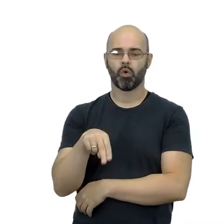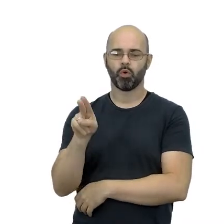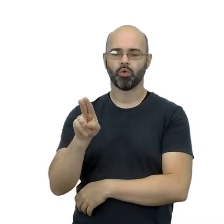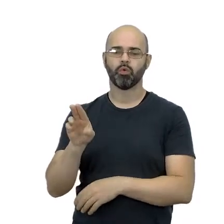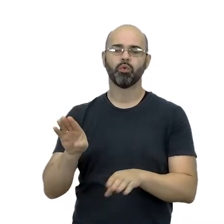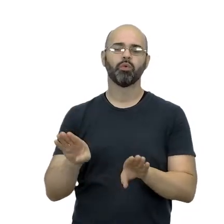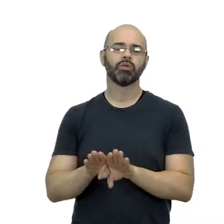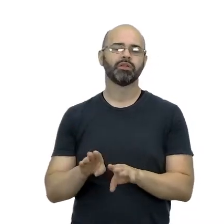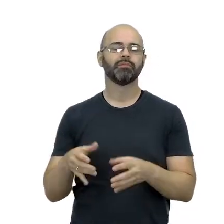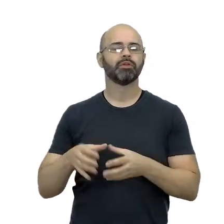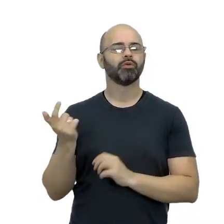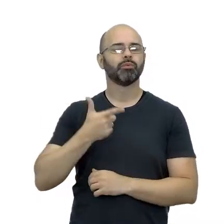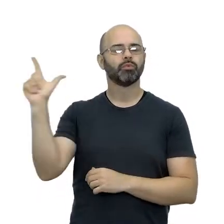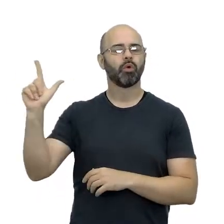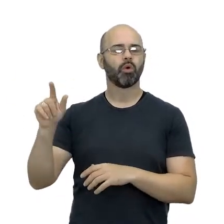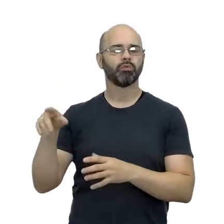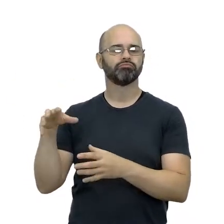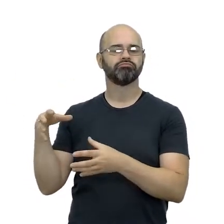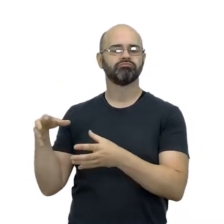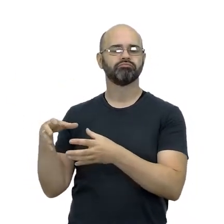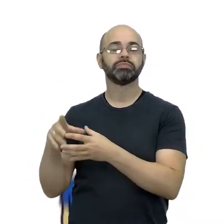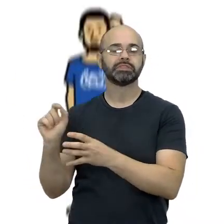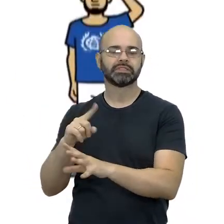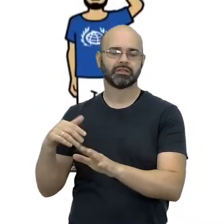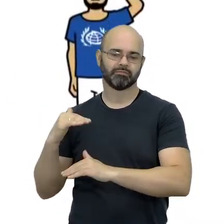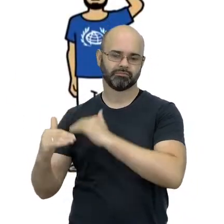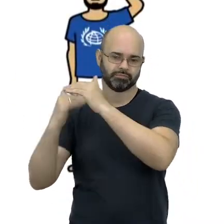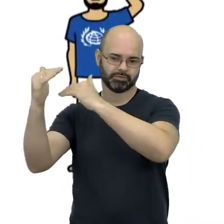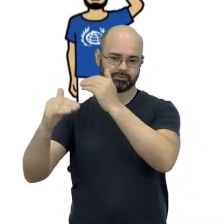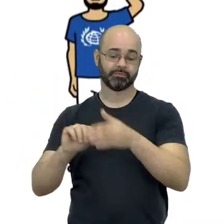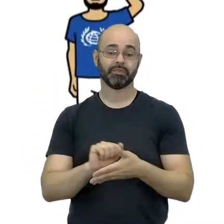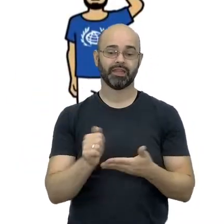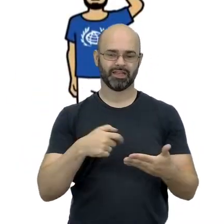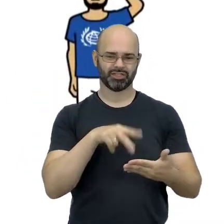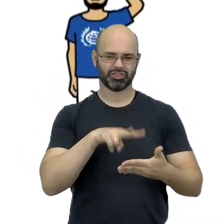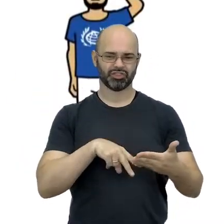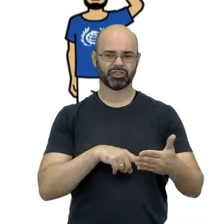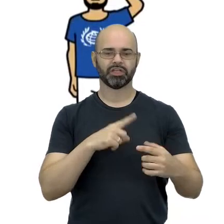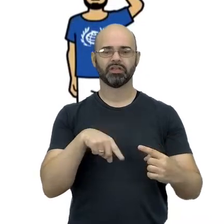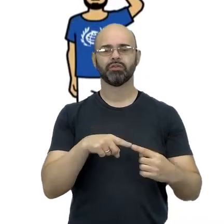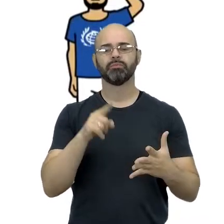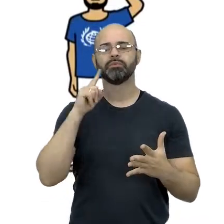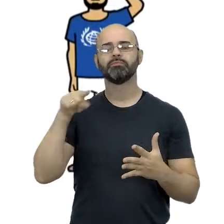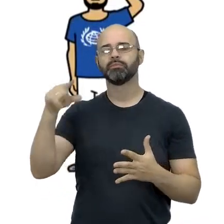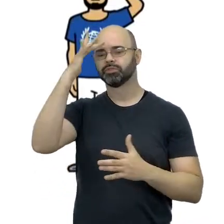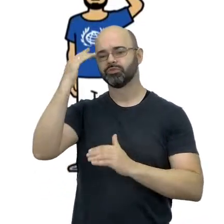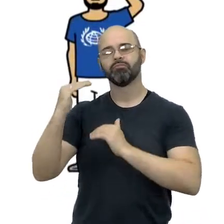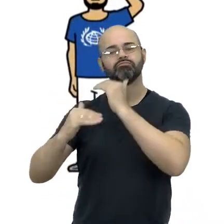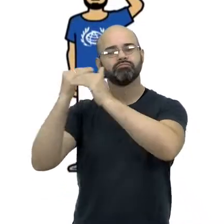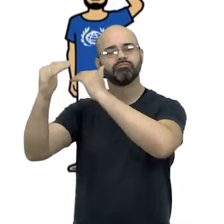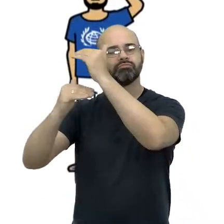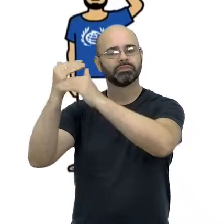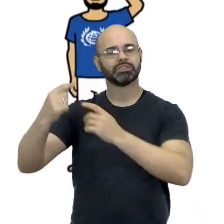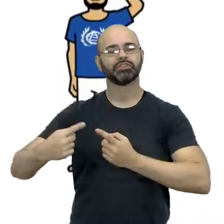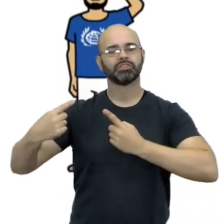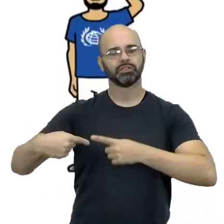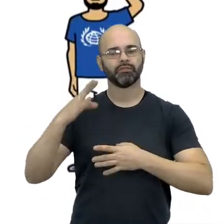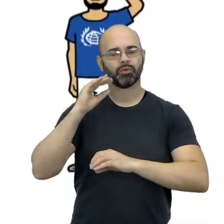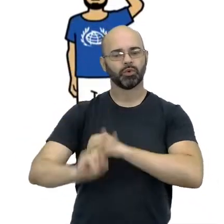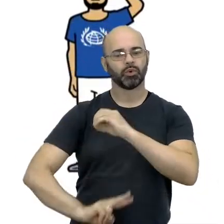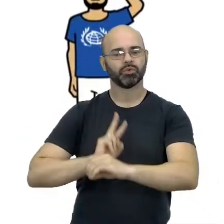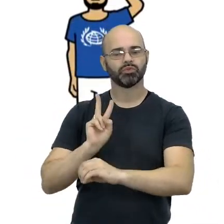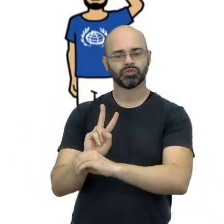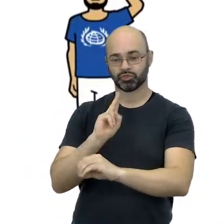agentes de desenvolvimento. A agenda nos inspira a pensar criativamente sobre os desafios atuais da